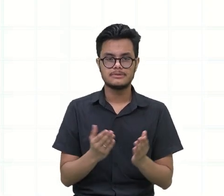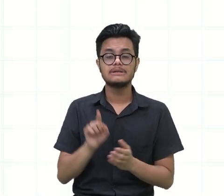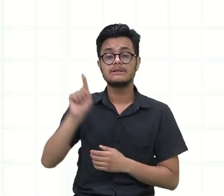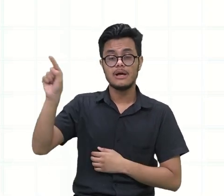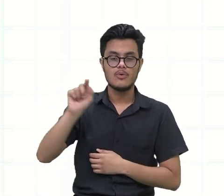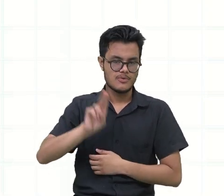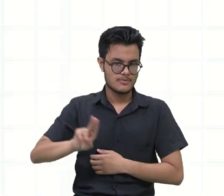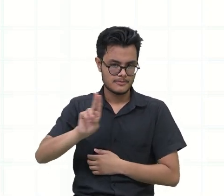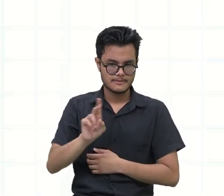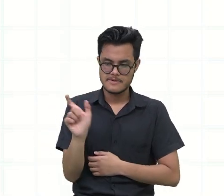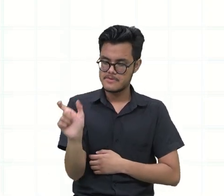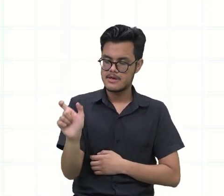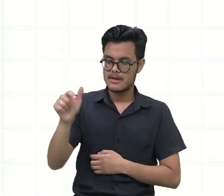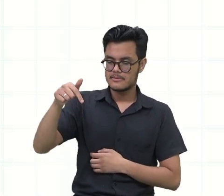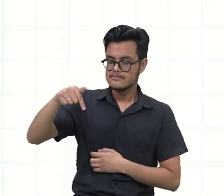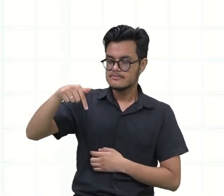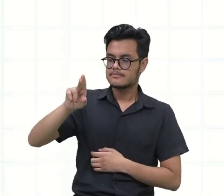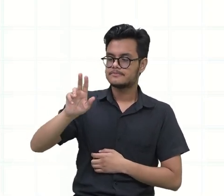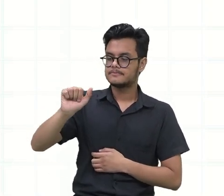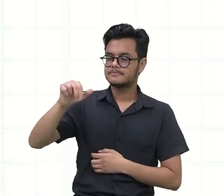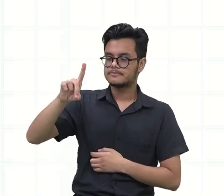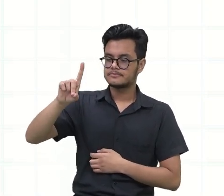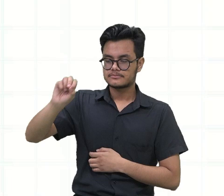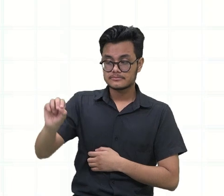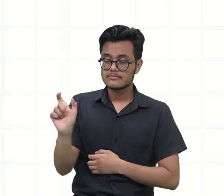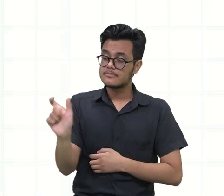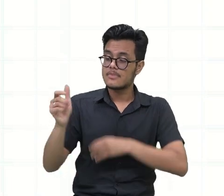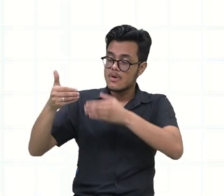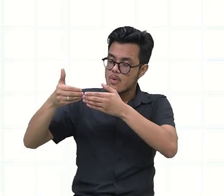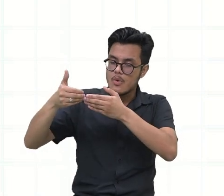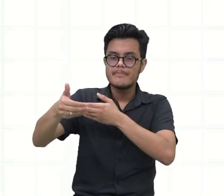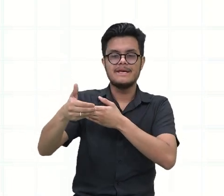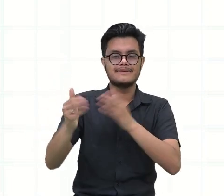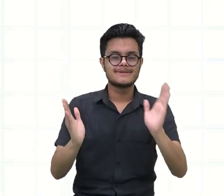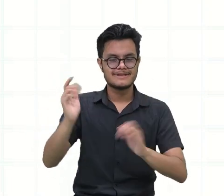quando, né, que vai dar essa ideia de tempo. Então,